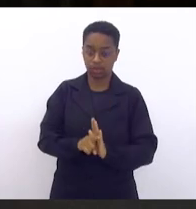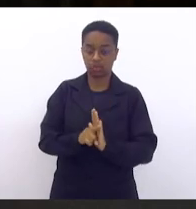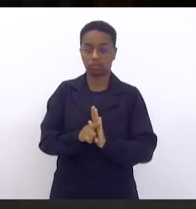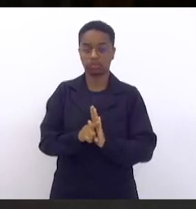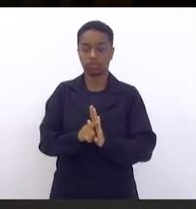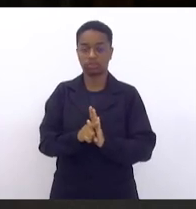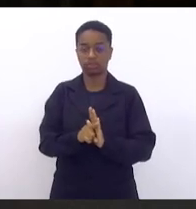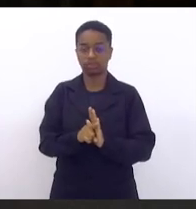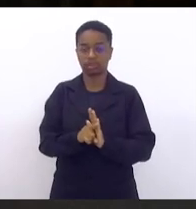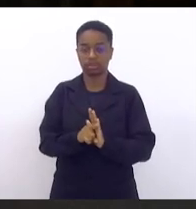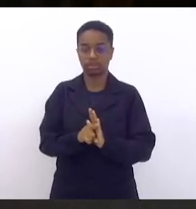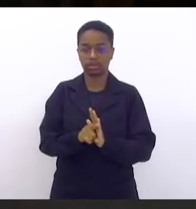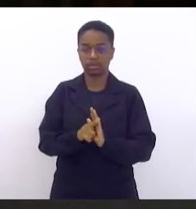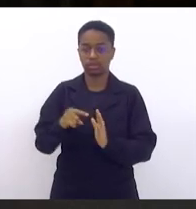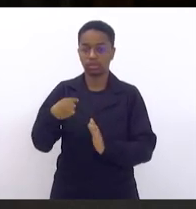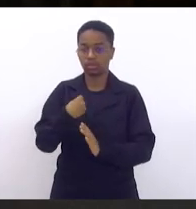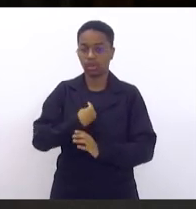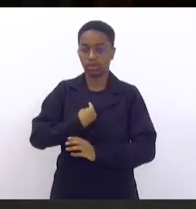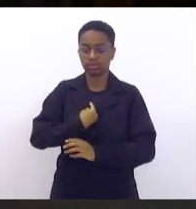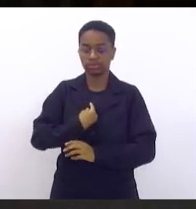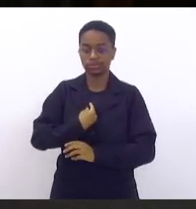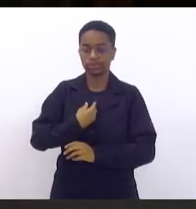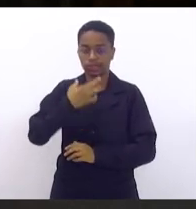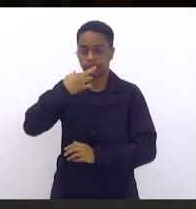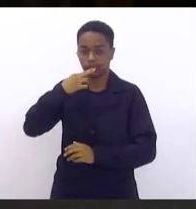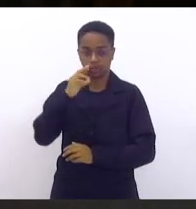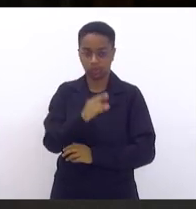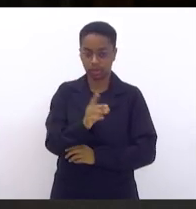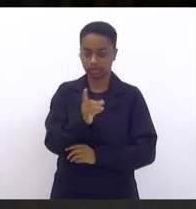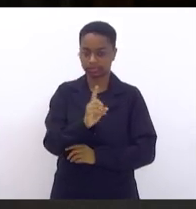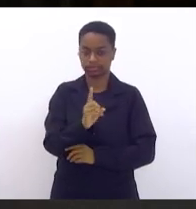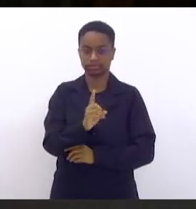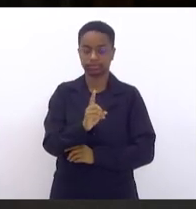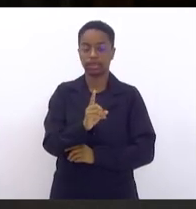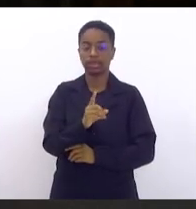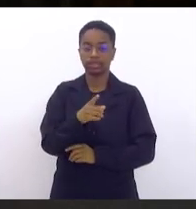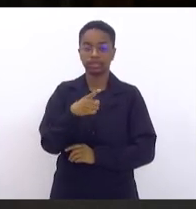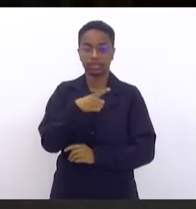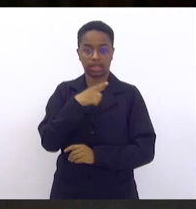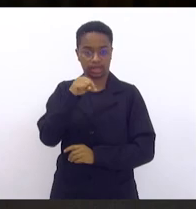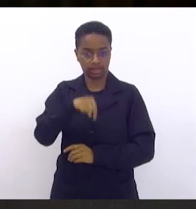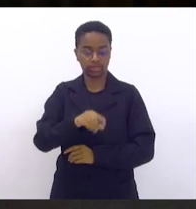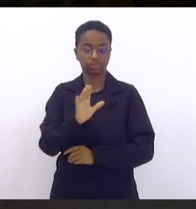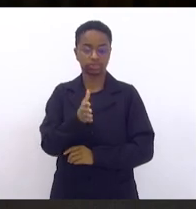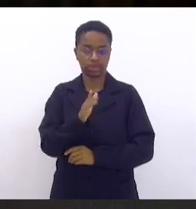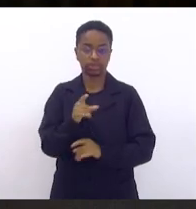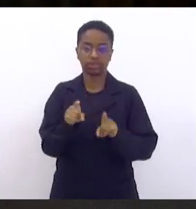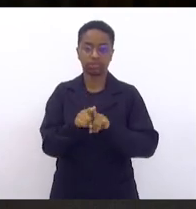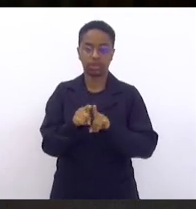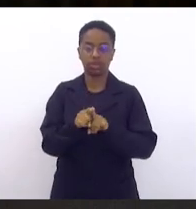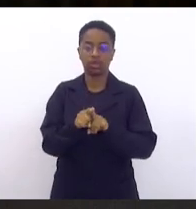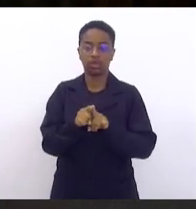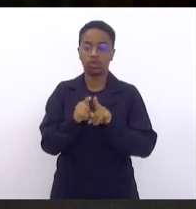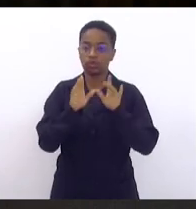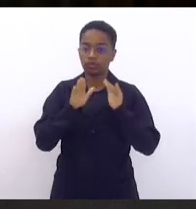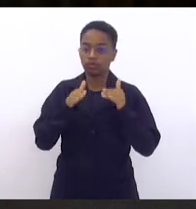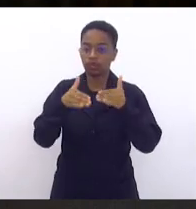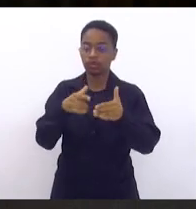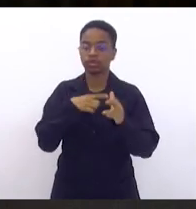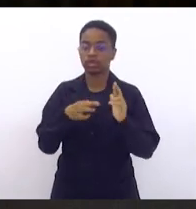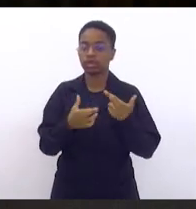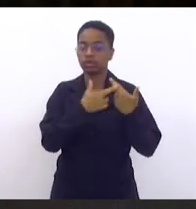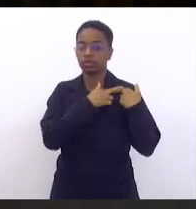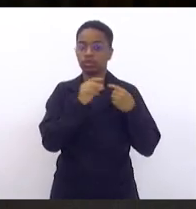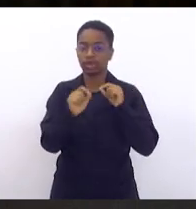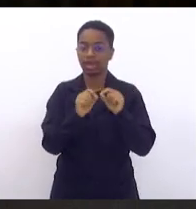não deixarão de ser respondidas Elas já estão comigo né E nós o fórum vai se incumbir do tempo